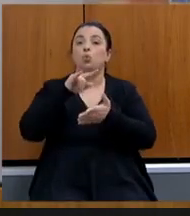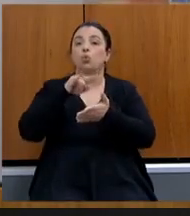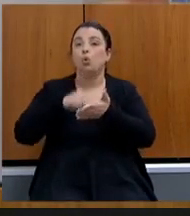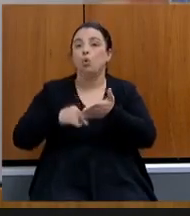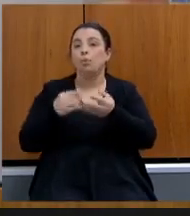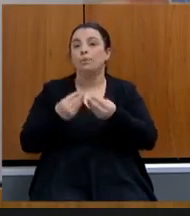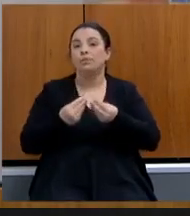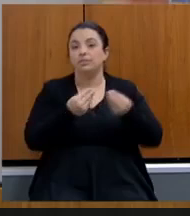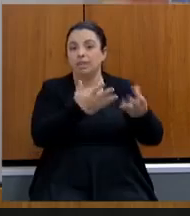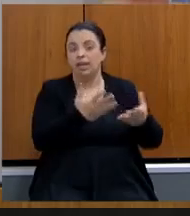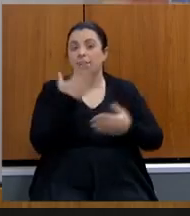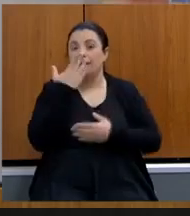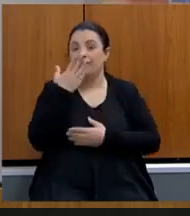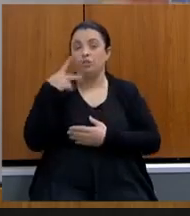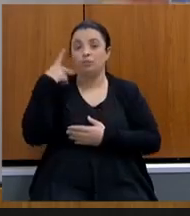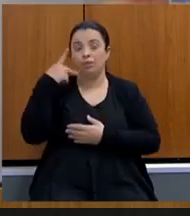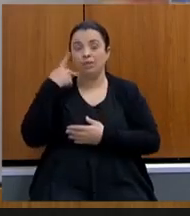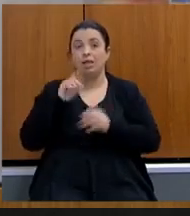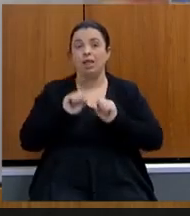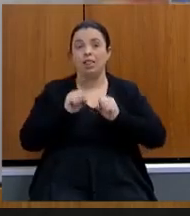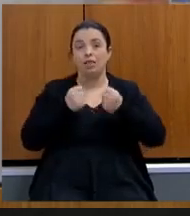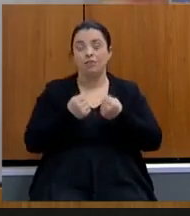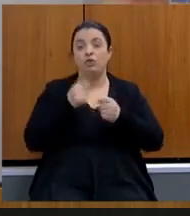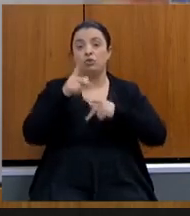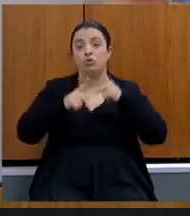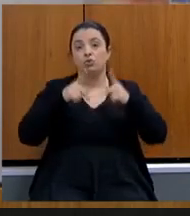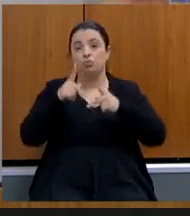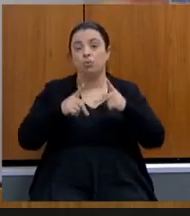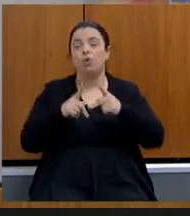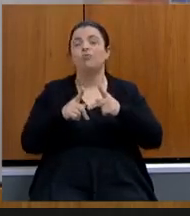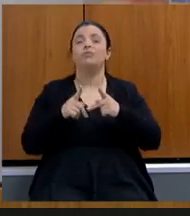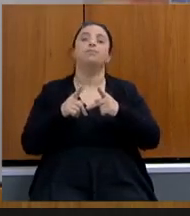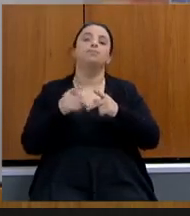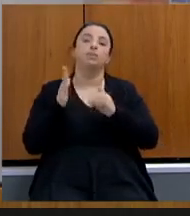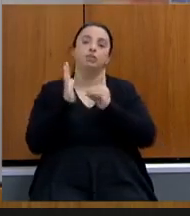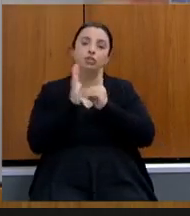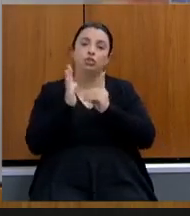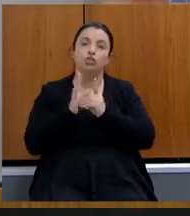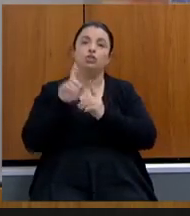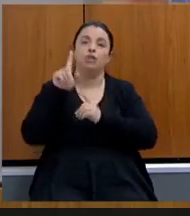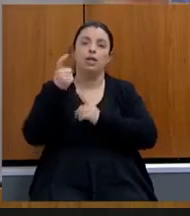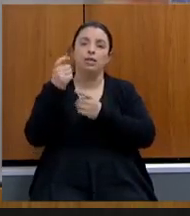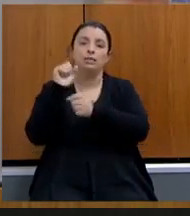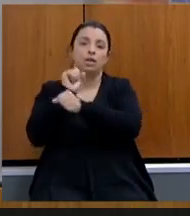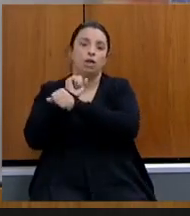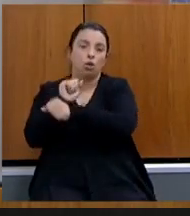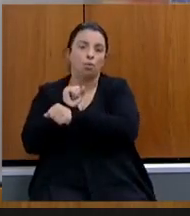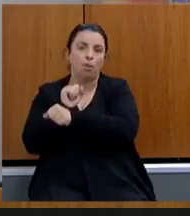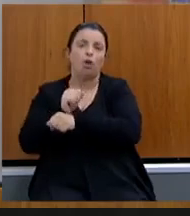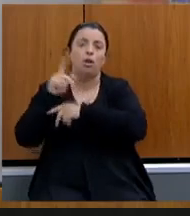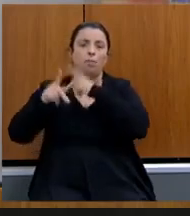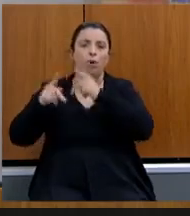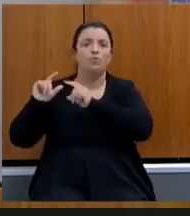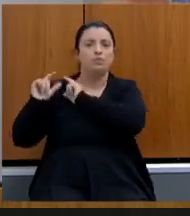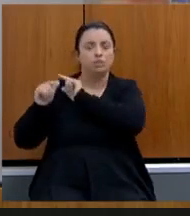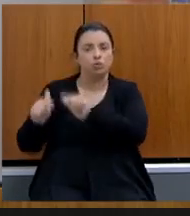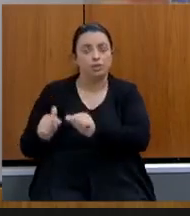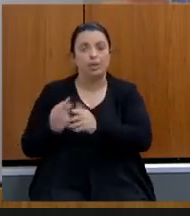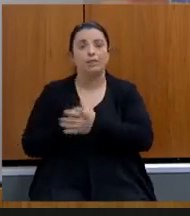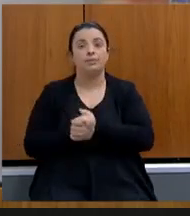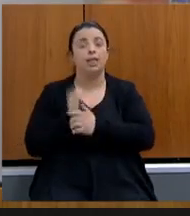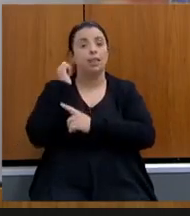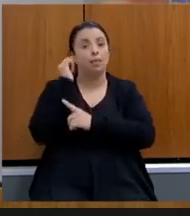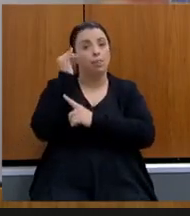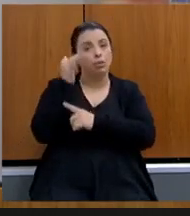frente parlamentar em defesa dos povos indígenas quilombolas e comunidades tradicionais na madrugada do dia 24 de junho de